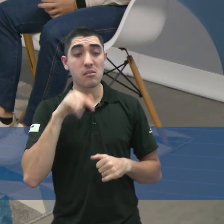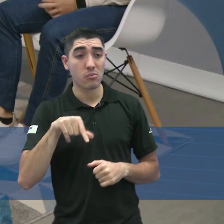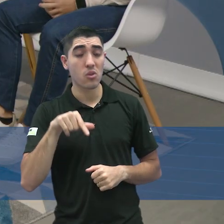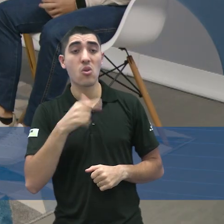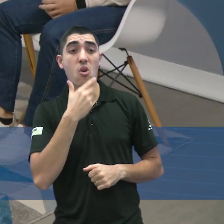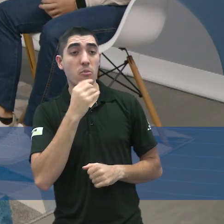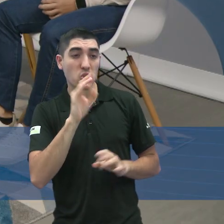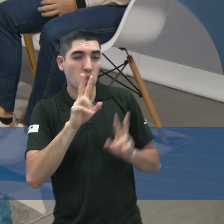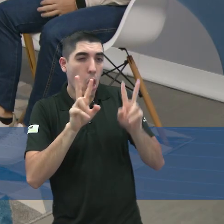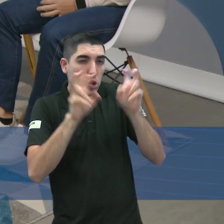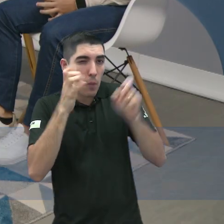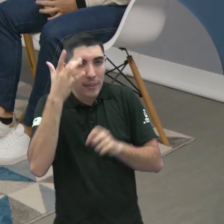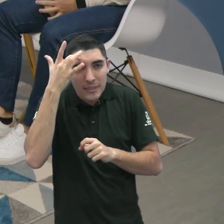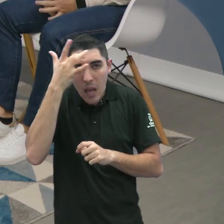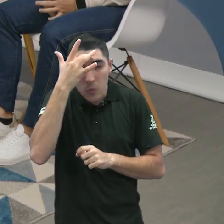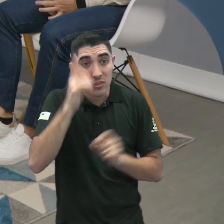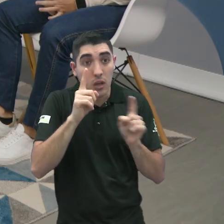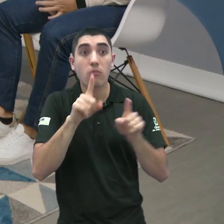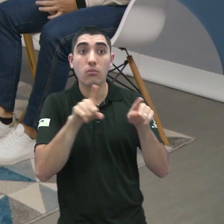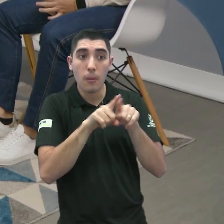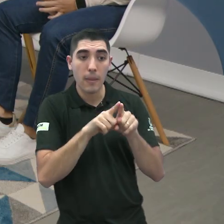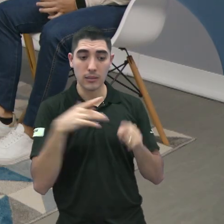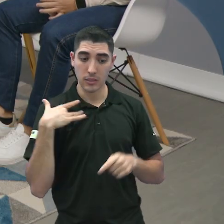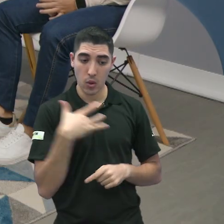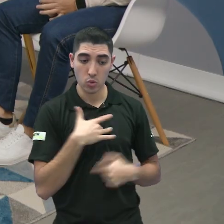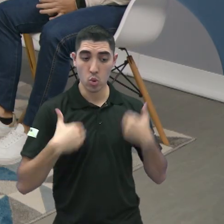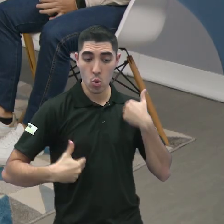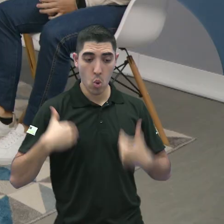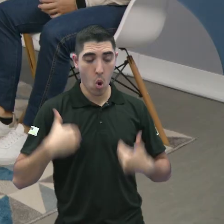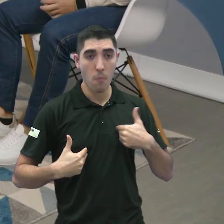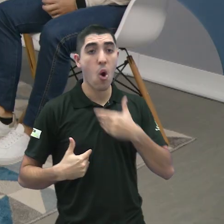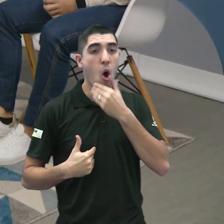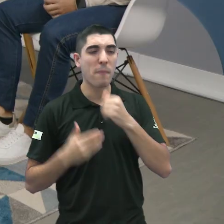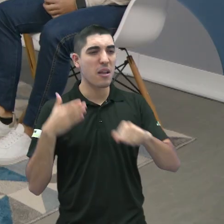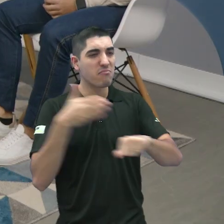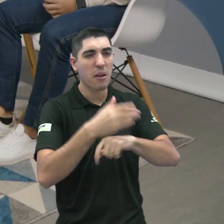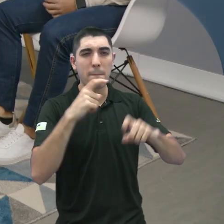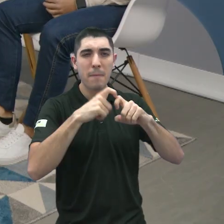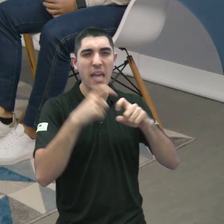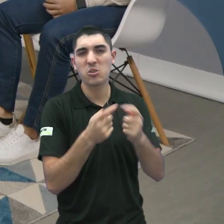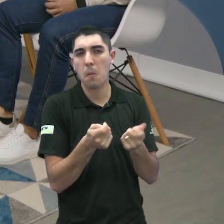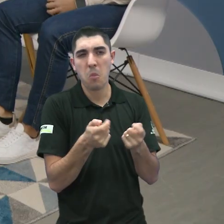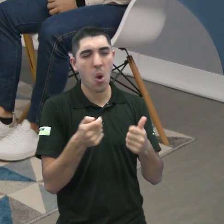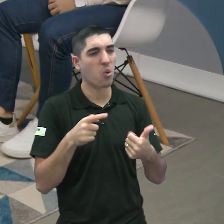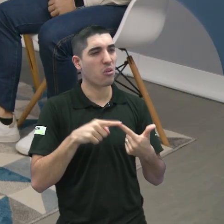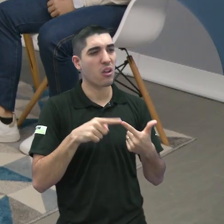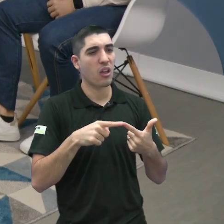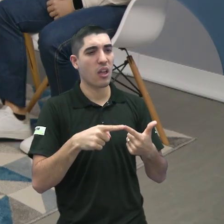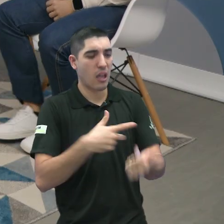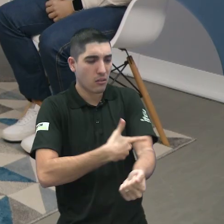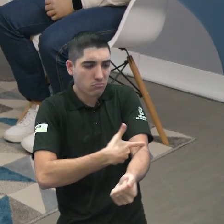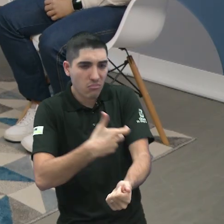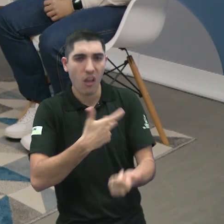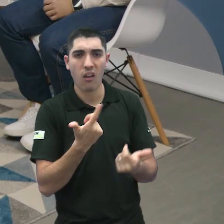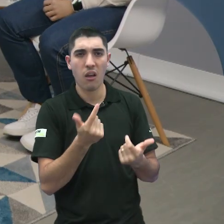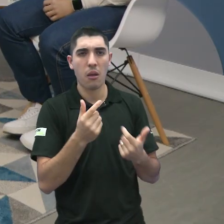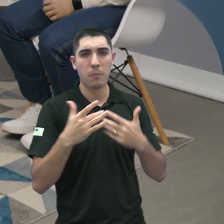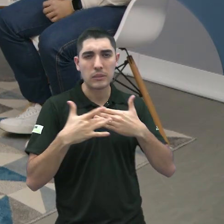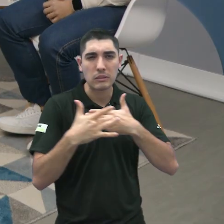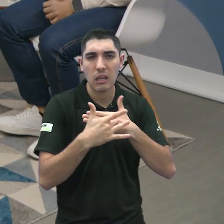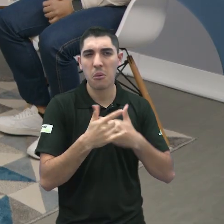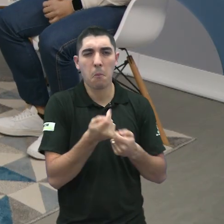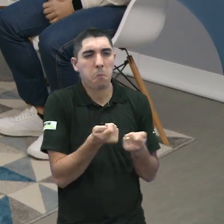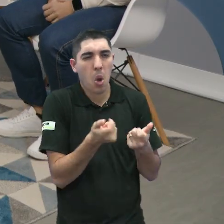relação à saúde mental que a gente falou no começo. Os homens, eles procuram menos médicos, fazem menos exames, né? Muitas vezes